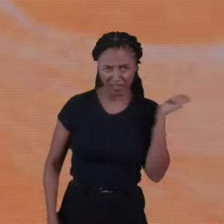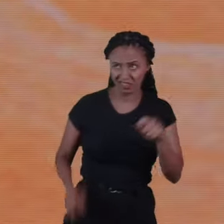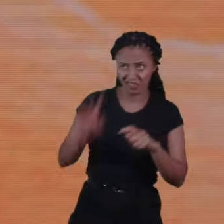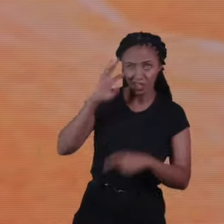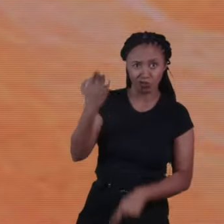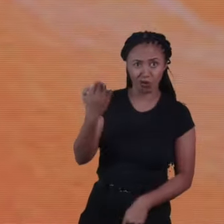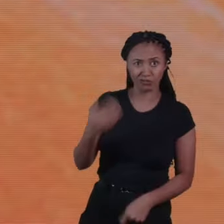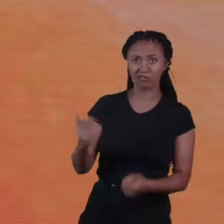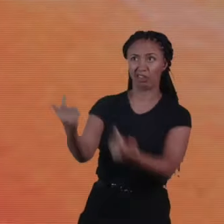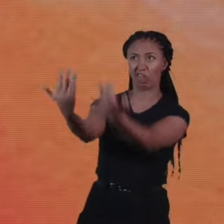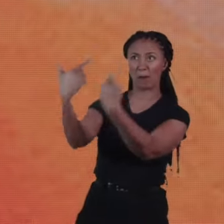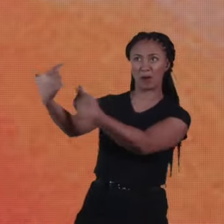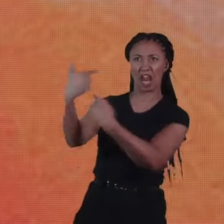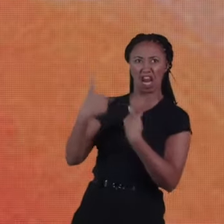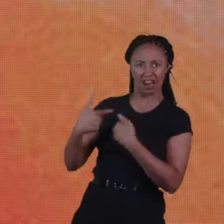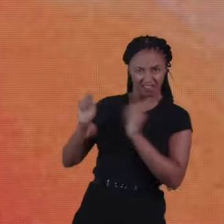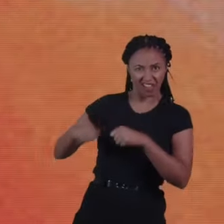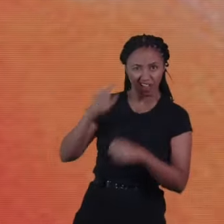desse? Não tem.